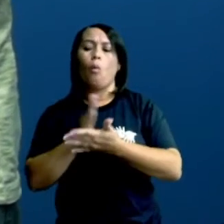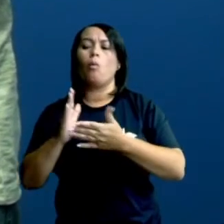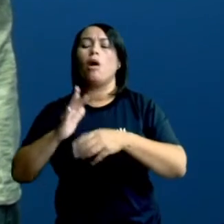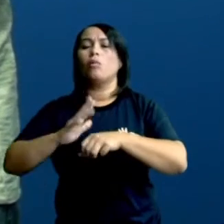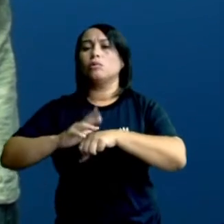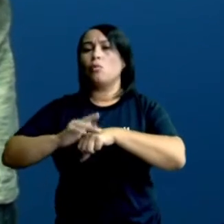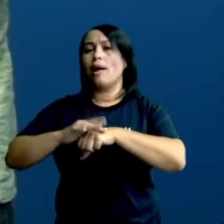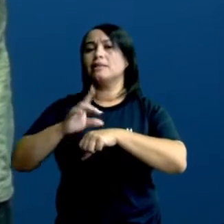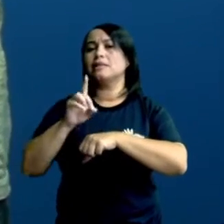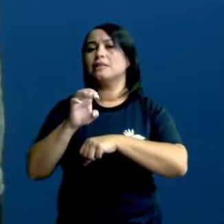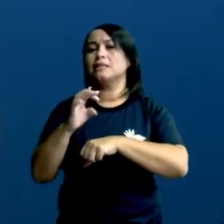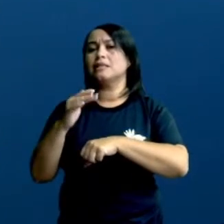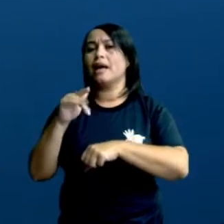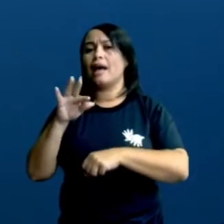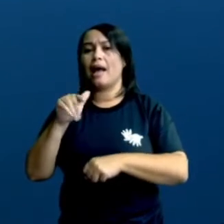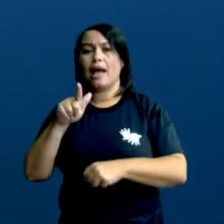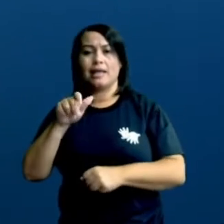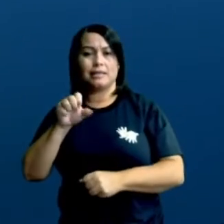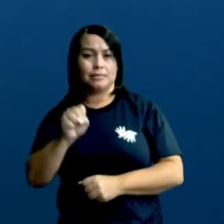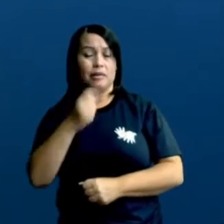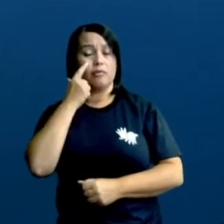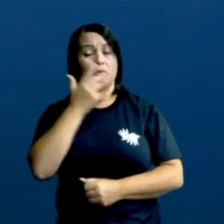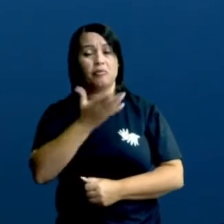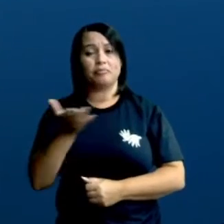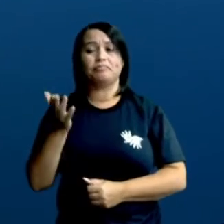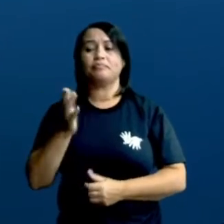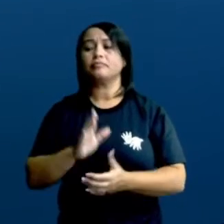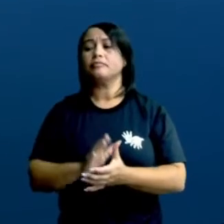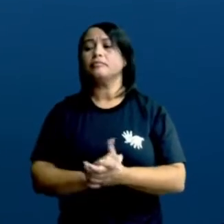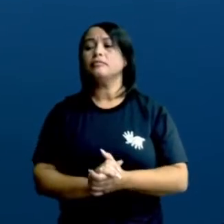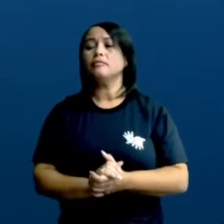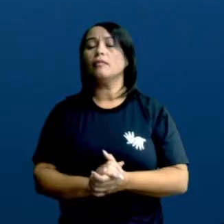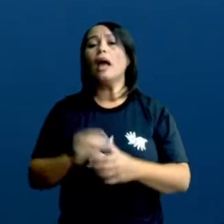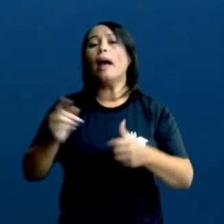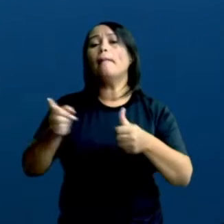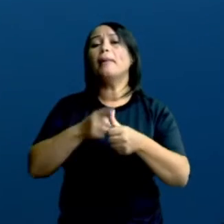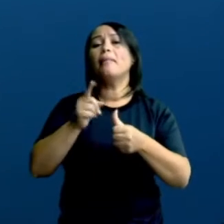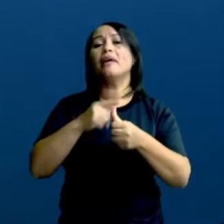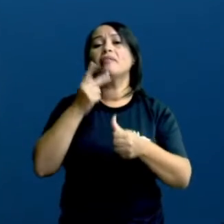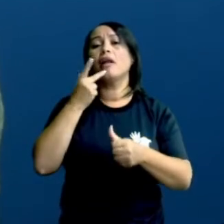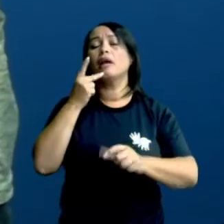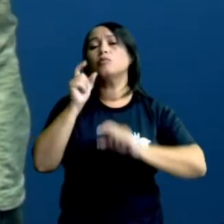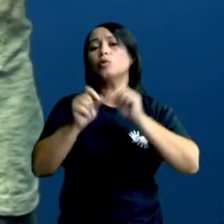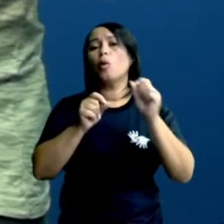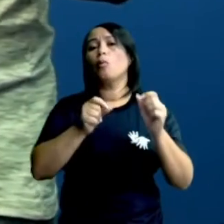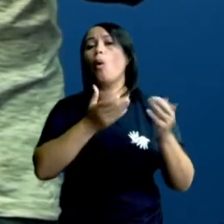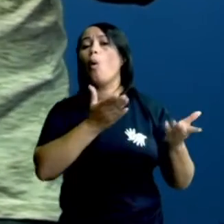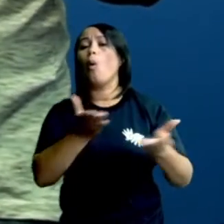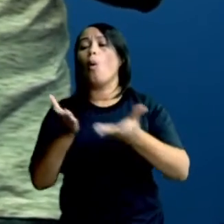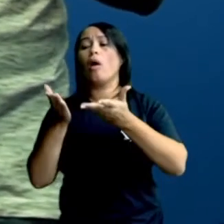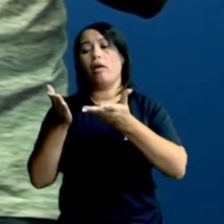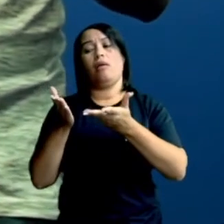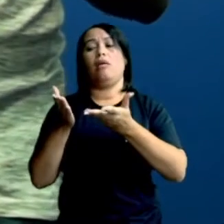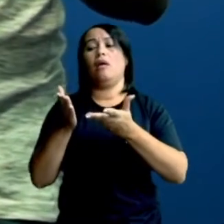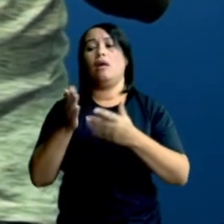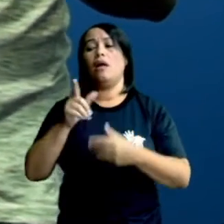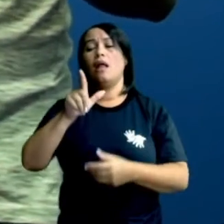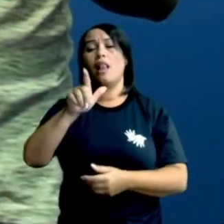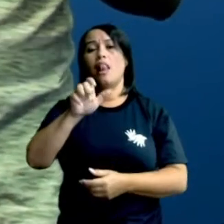outras são consideradas zoonoses. Bem, a primeira doença que falaremos será sobre as